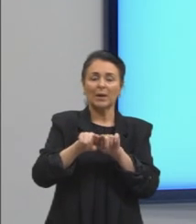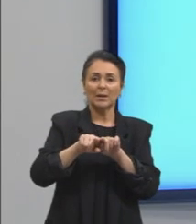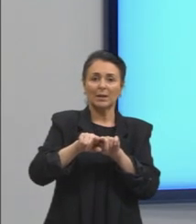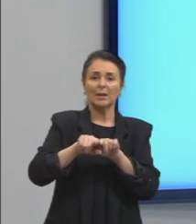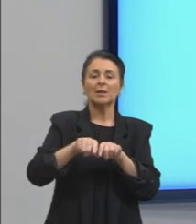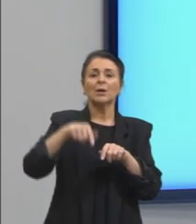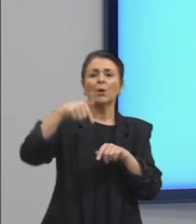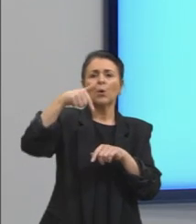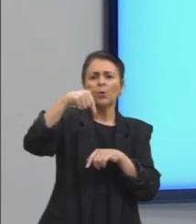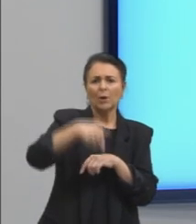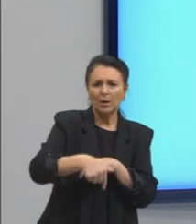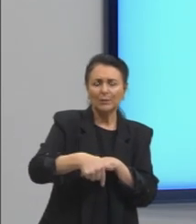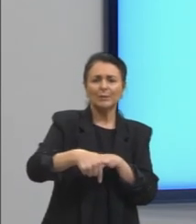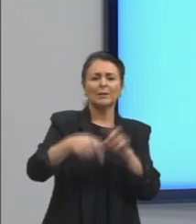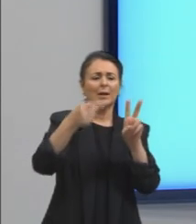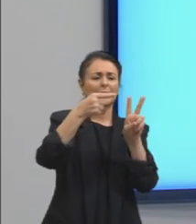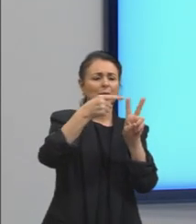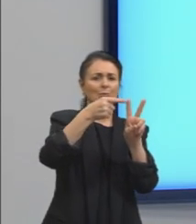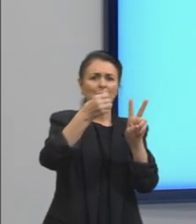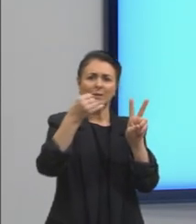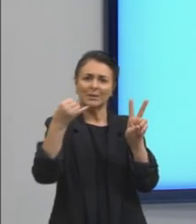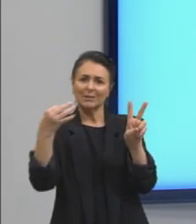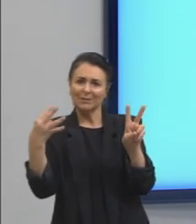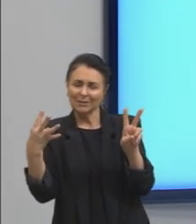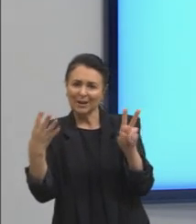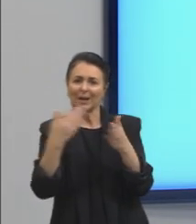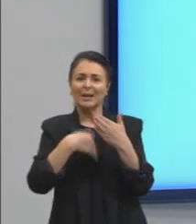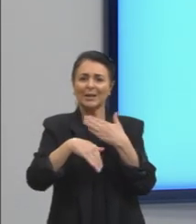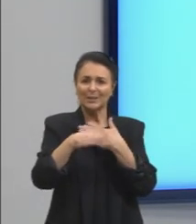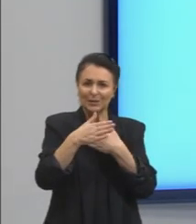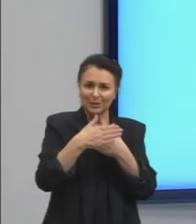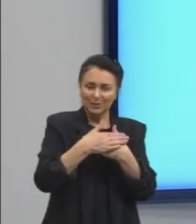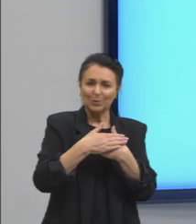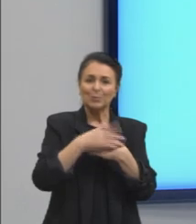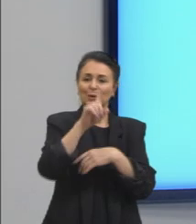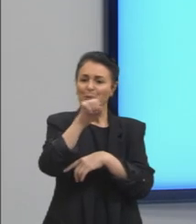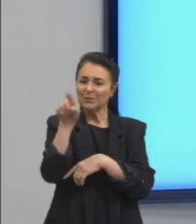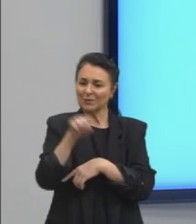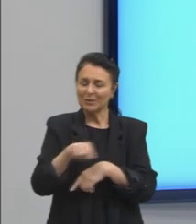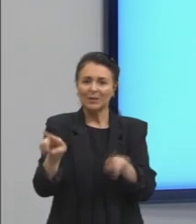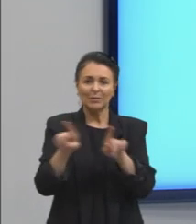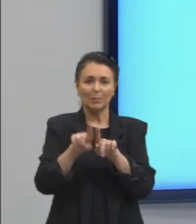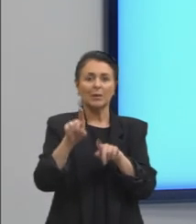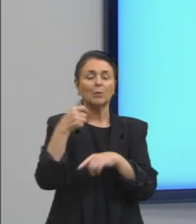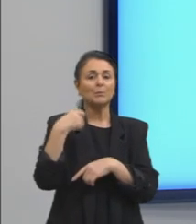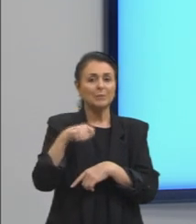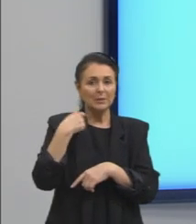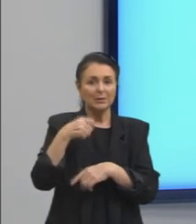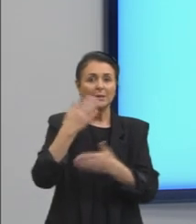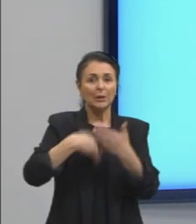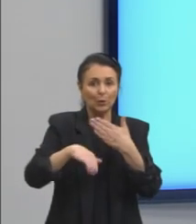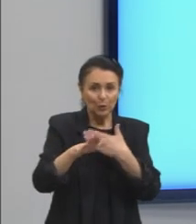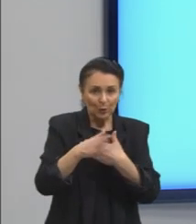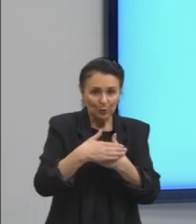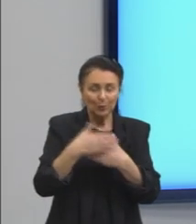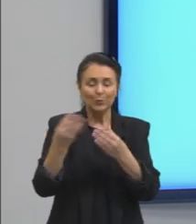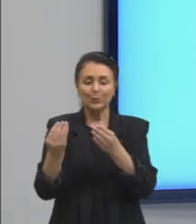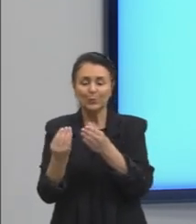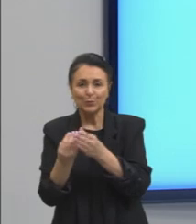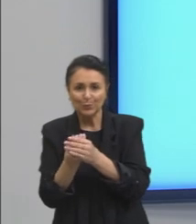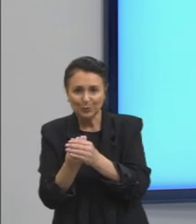viu dos inteiros dos Racionais e dos Racionais importante que todos e que você saiba o que todos com juntos então